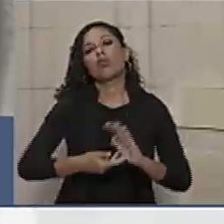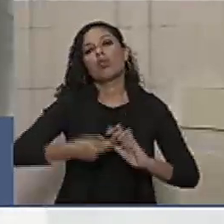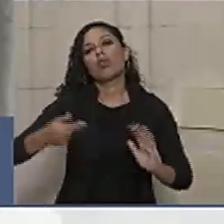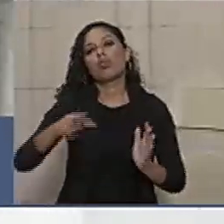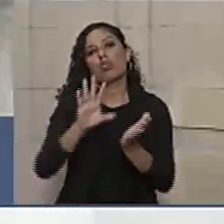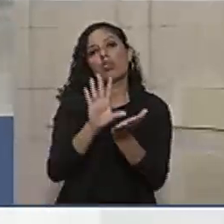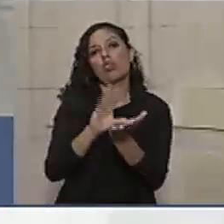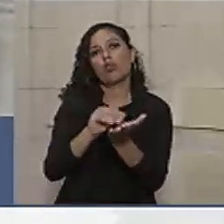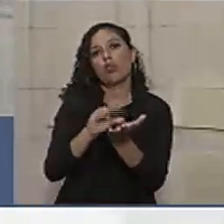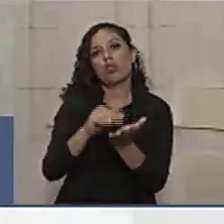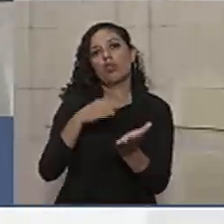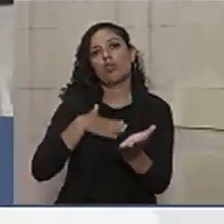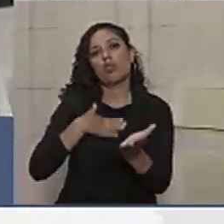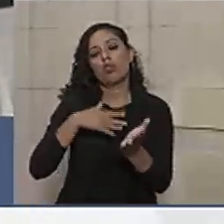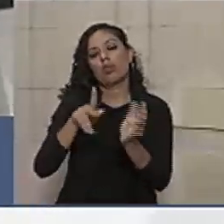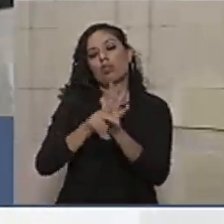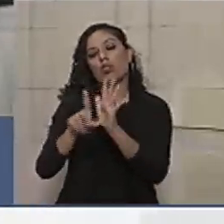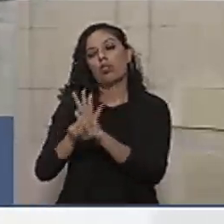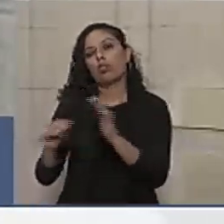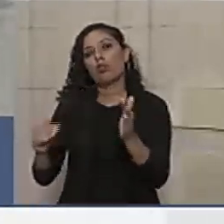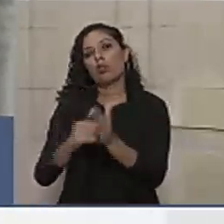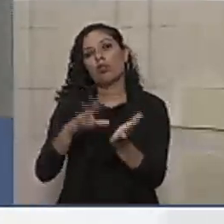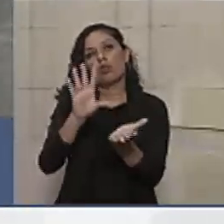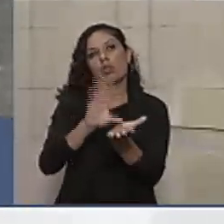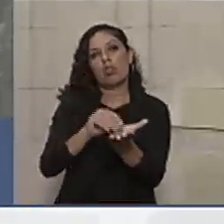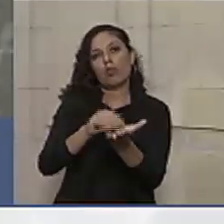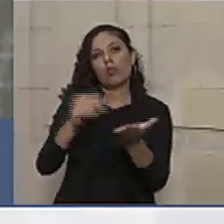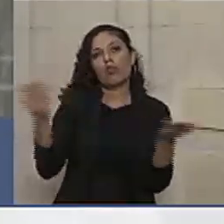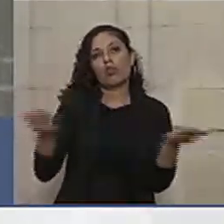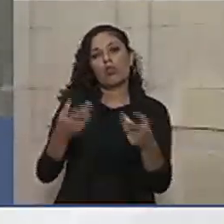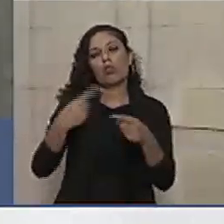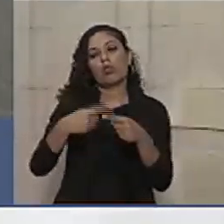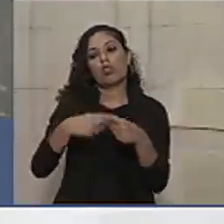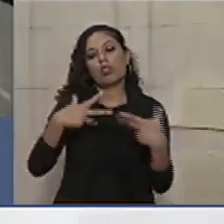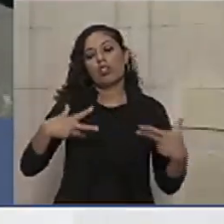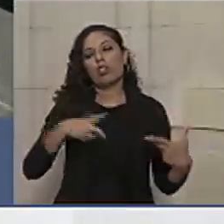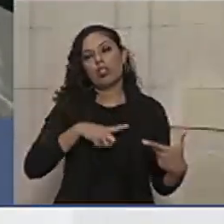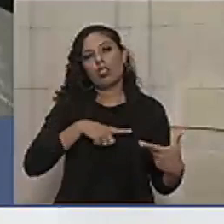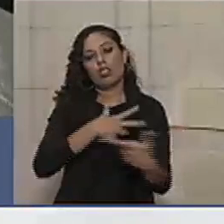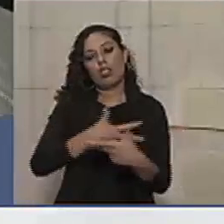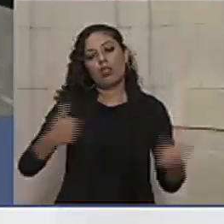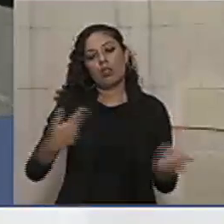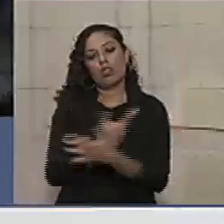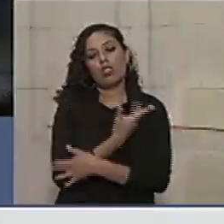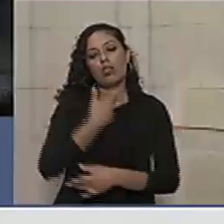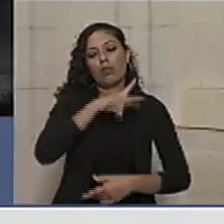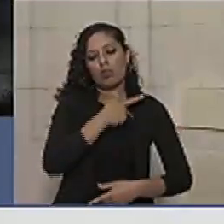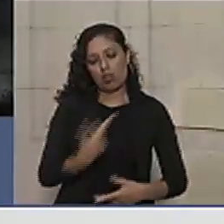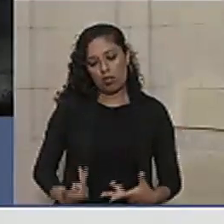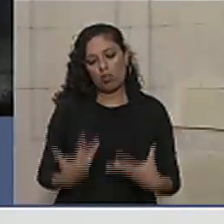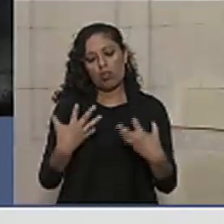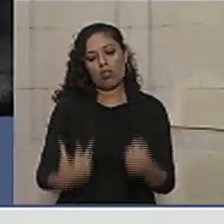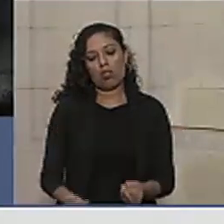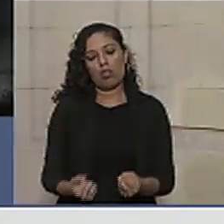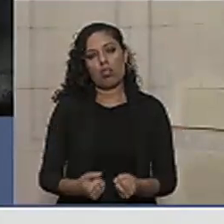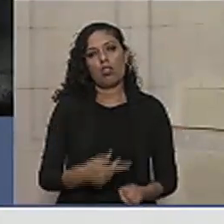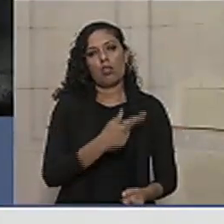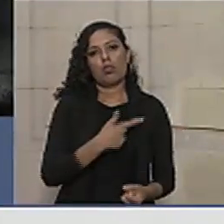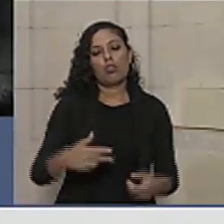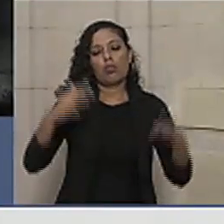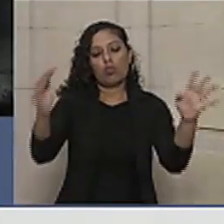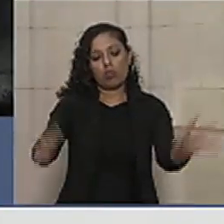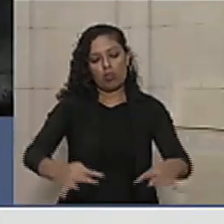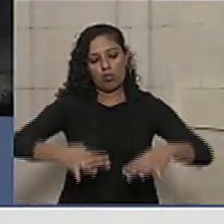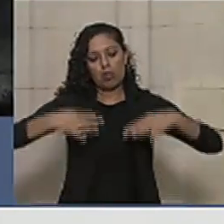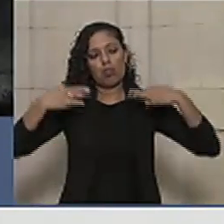meu projeto, o último da pauta, porque tem erros formais que a gente vai A presidência corrigir. defere o pedido de Vossa Excelência. A presidência chama a